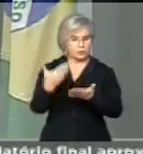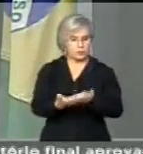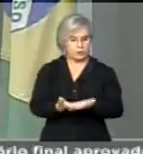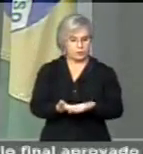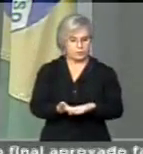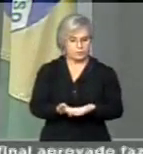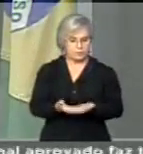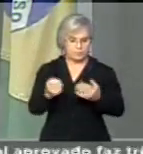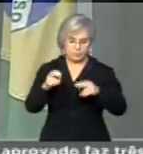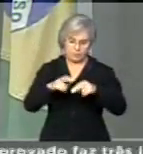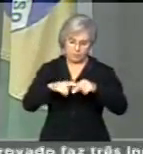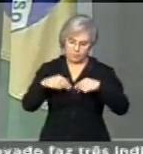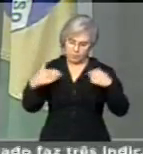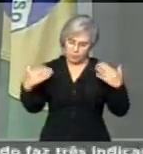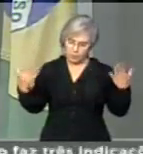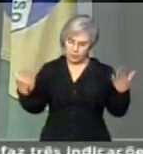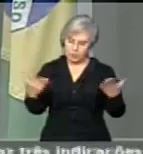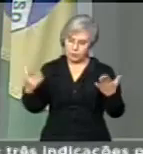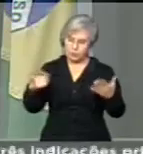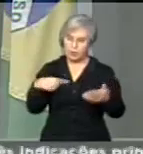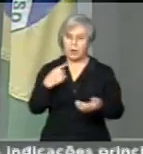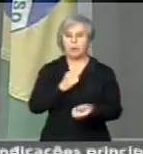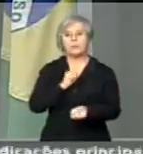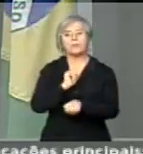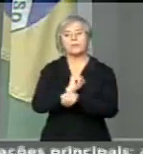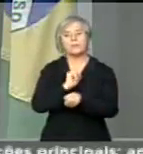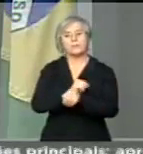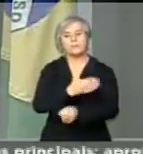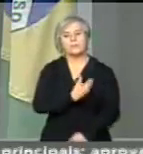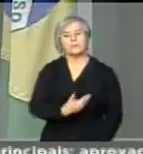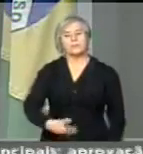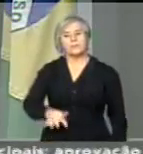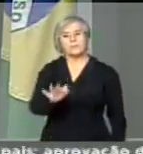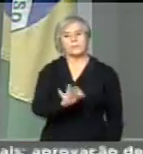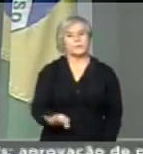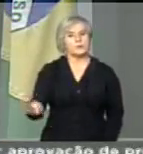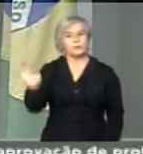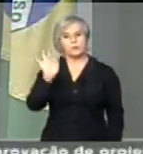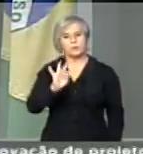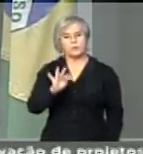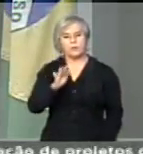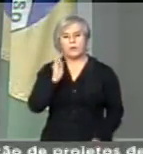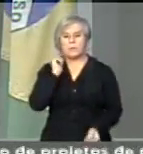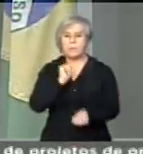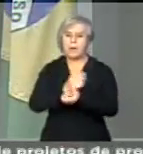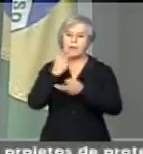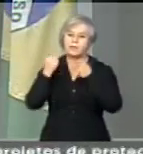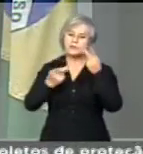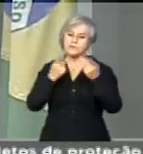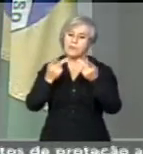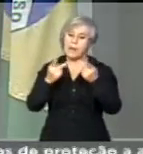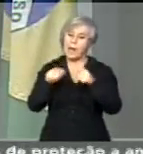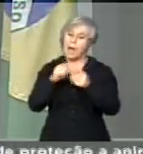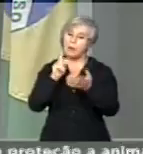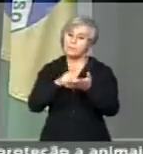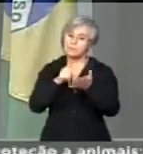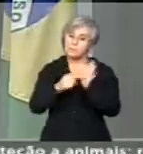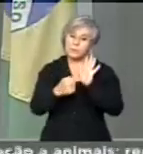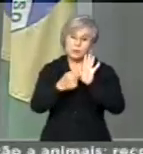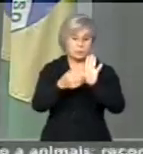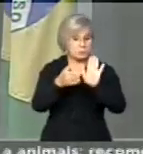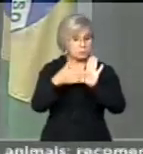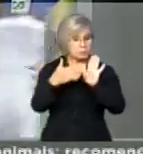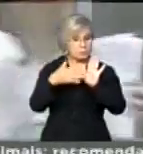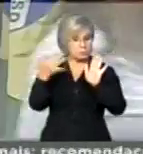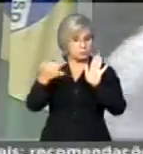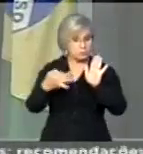recente. Portanto, esperamos que o governo federal deixe o discurso de lado e apresente propostas objetivas,